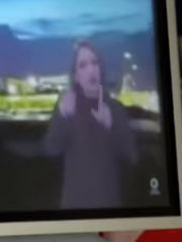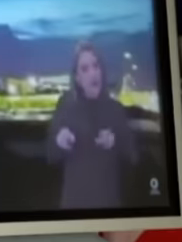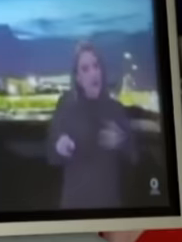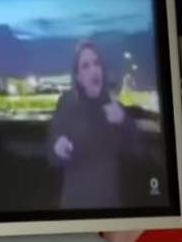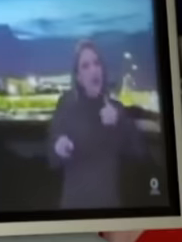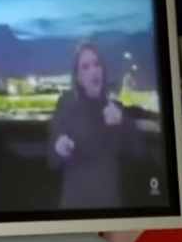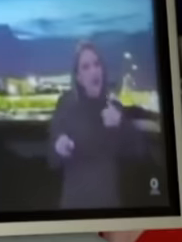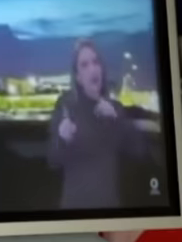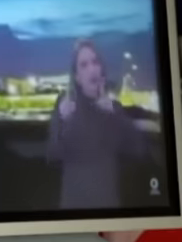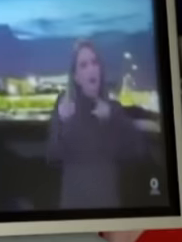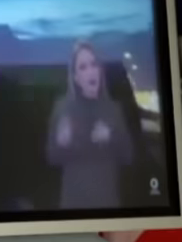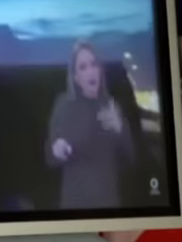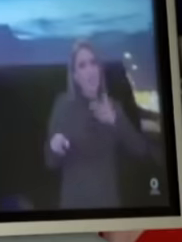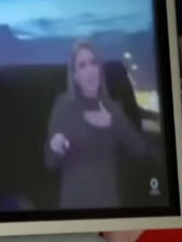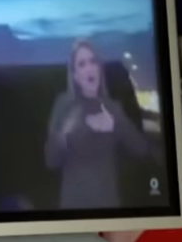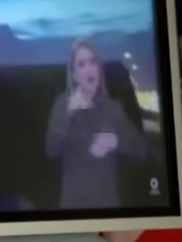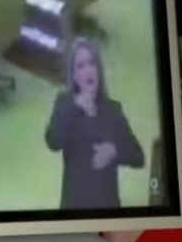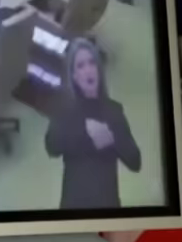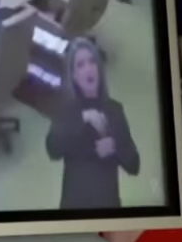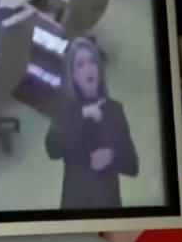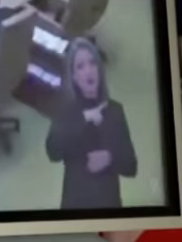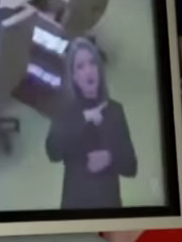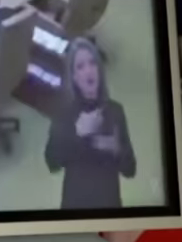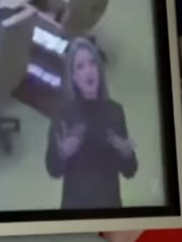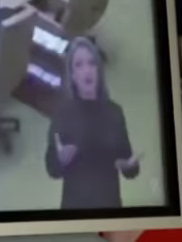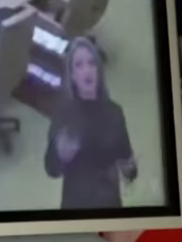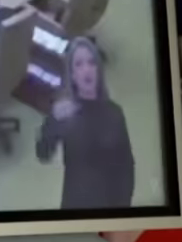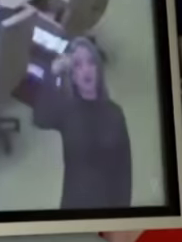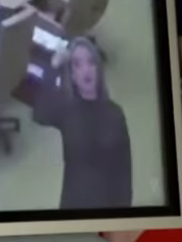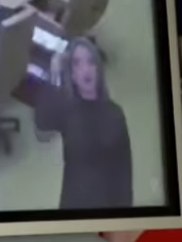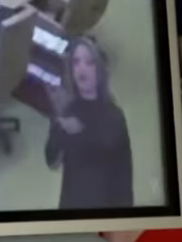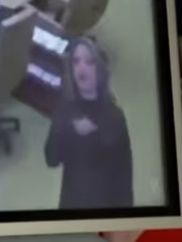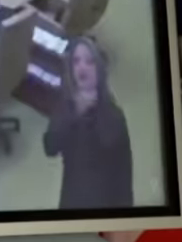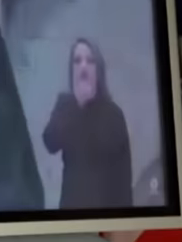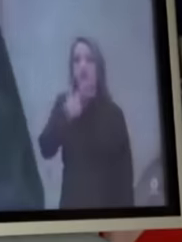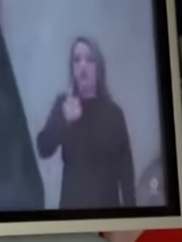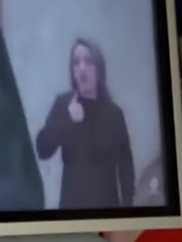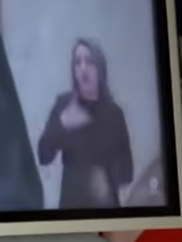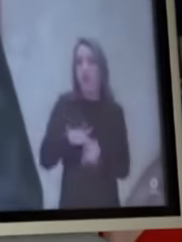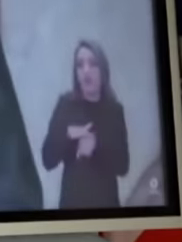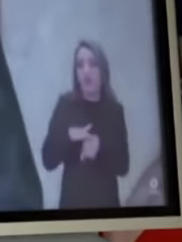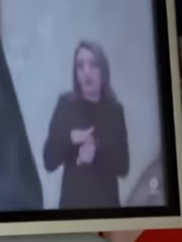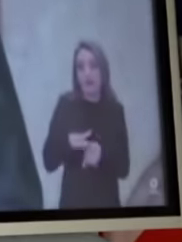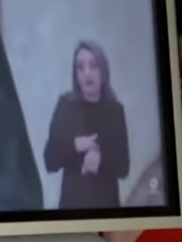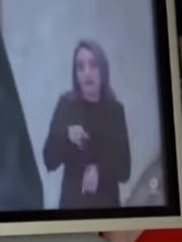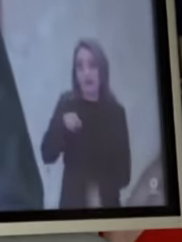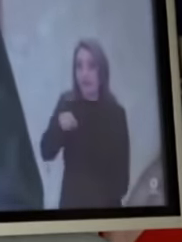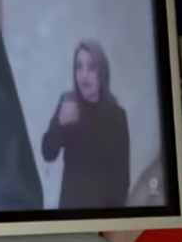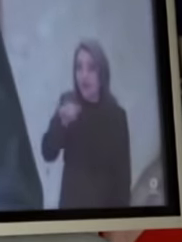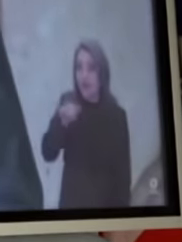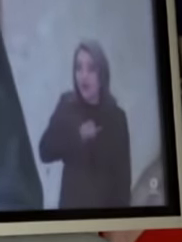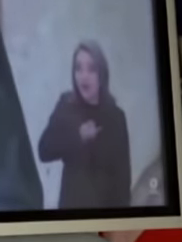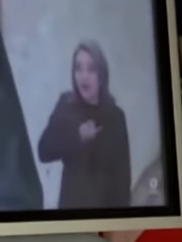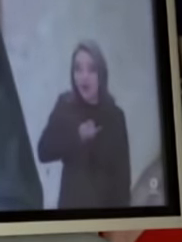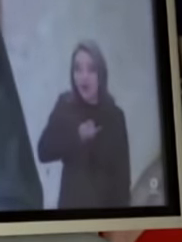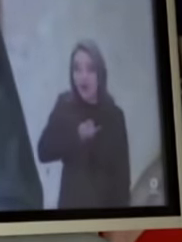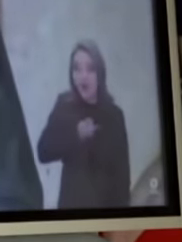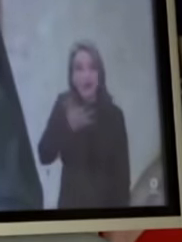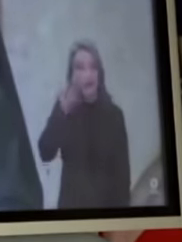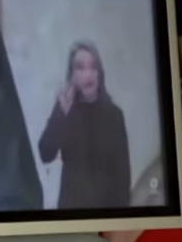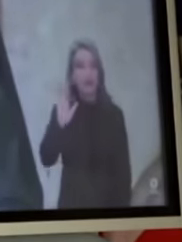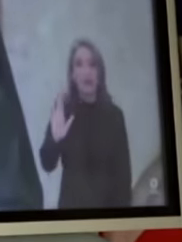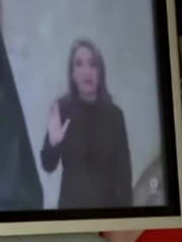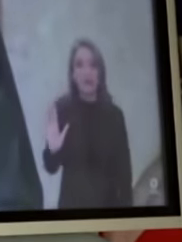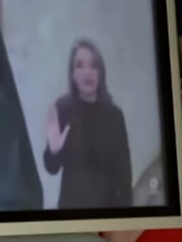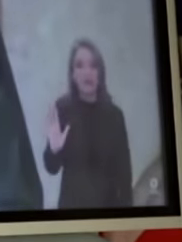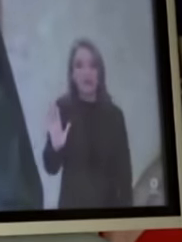no meu voto. André, Vossa Excelência me desculpe, mas eu conversei com ele e ele me disse que não estava ciente de que essa era